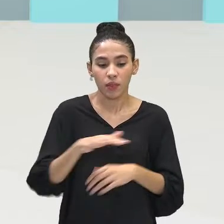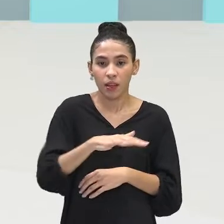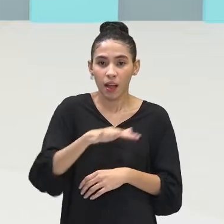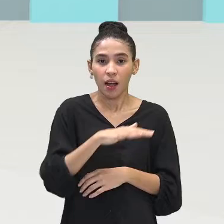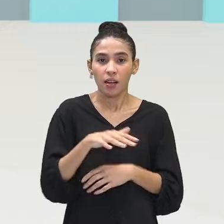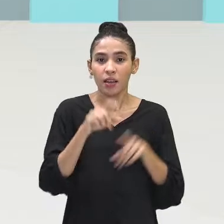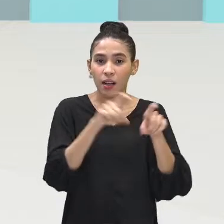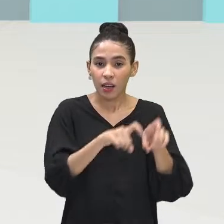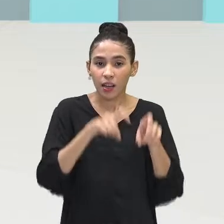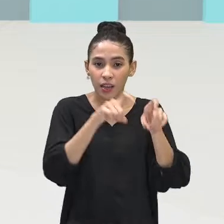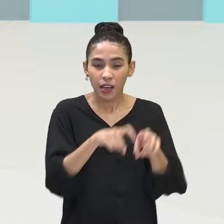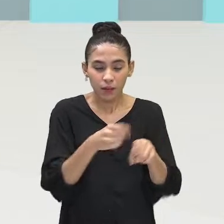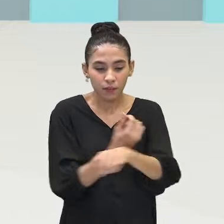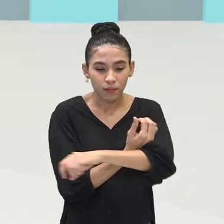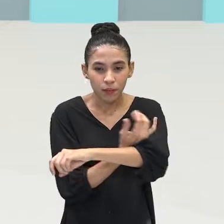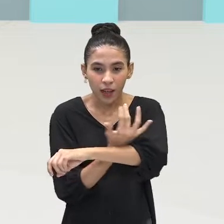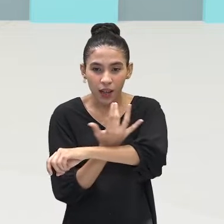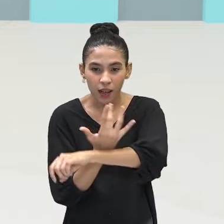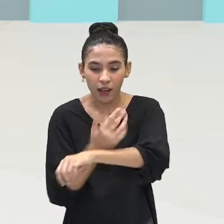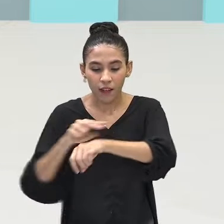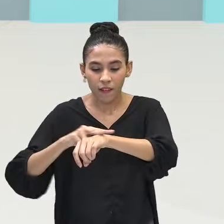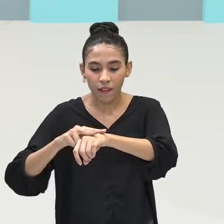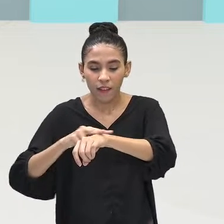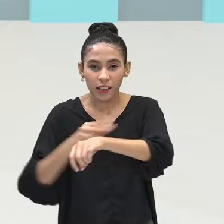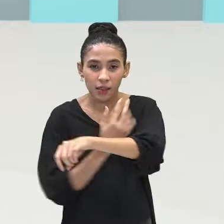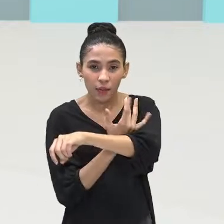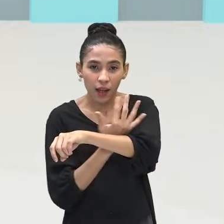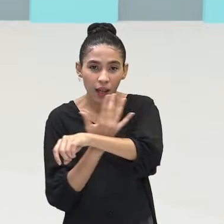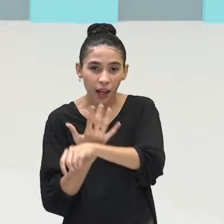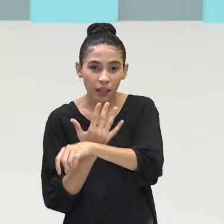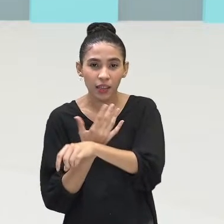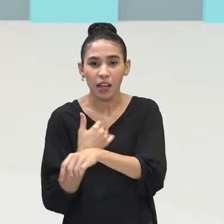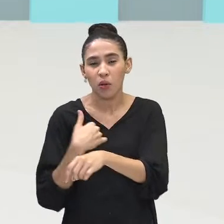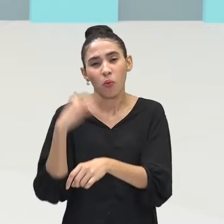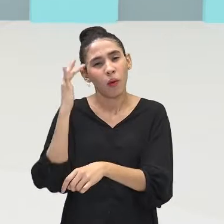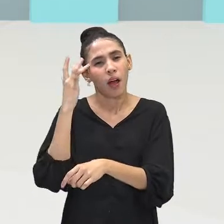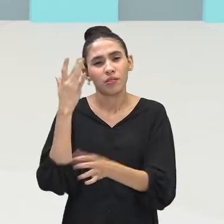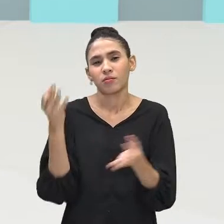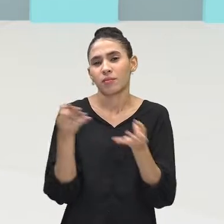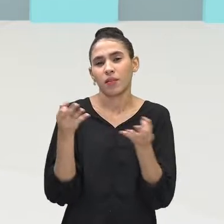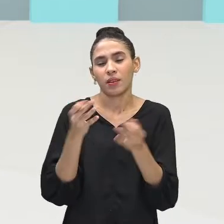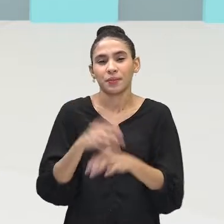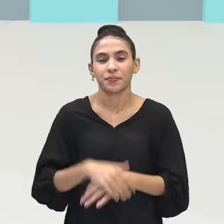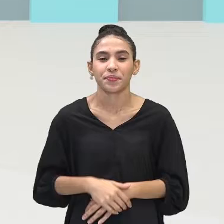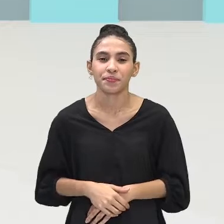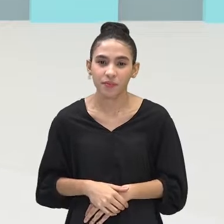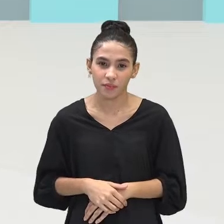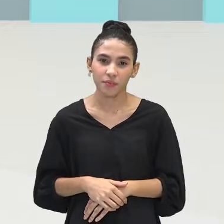existe grama, sabe, árvores, é um lugar perfeito, pelo menos eu acho. Então é a partir desse